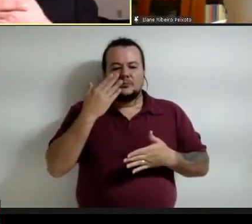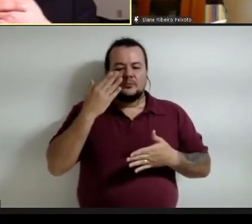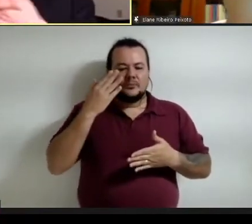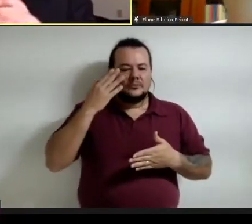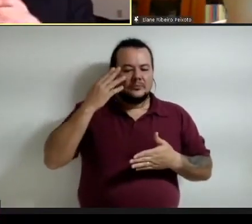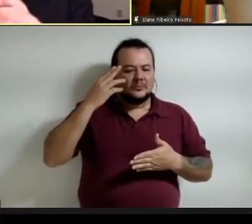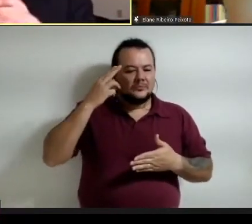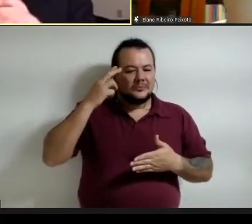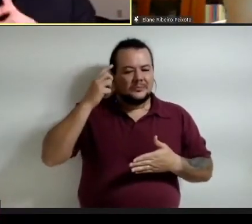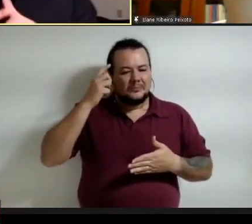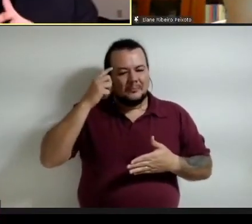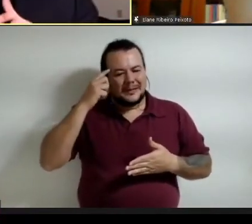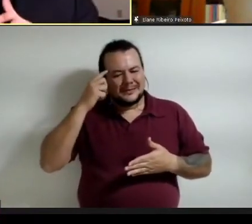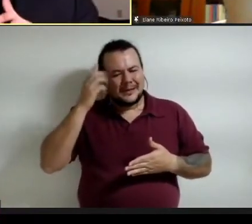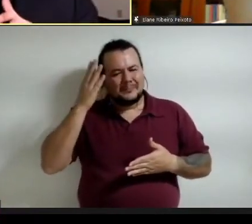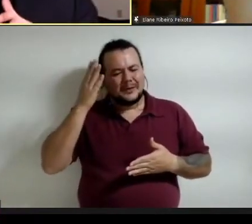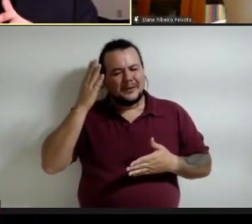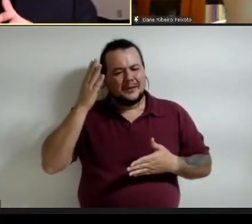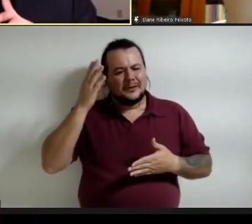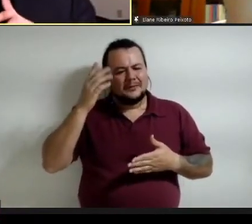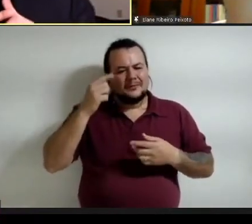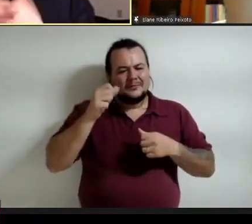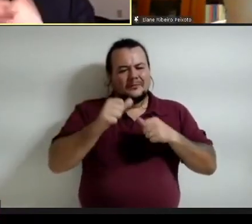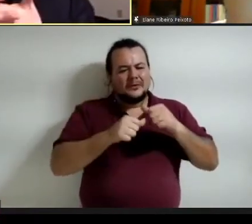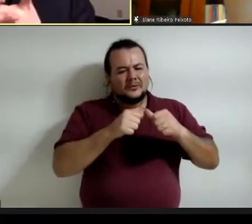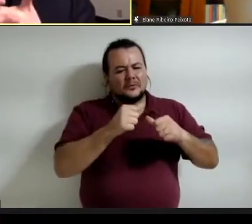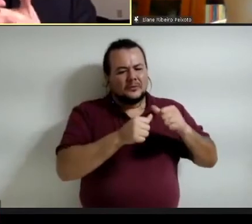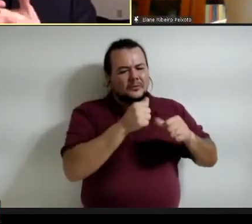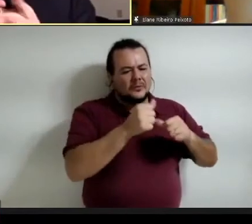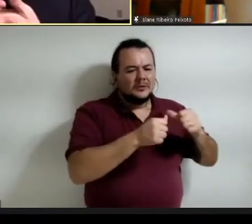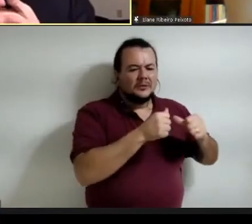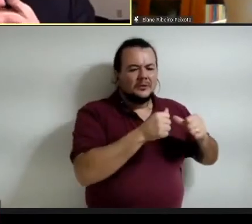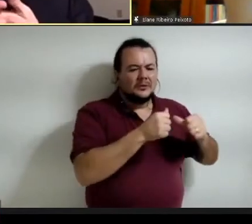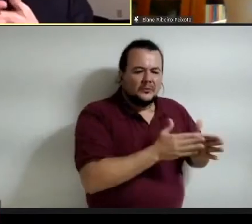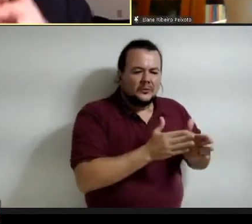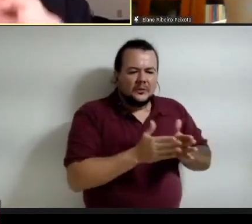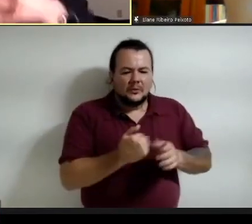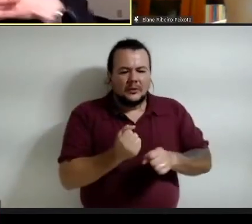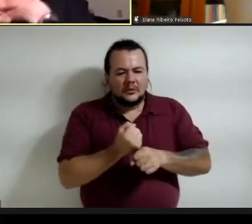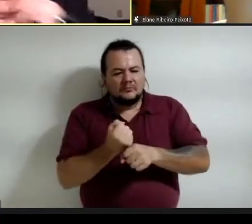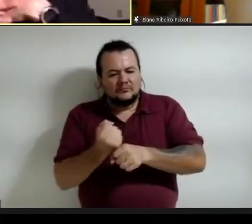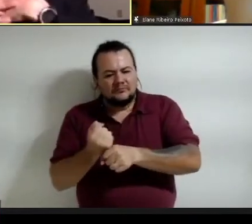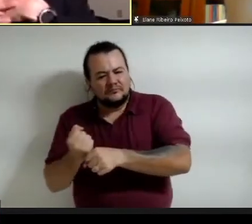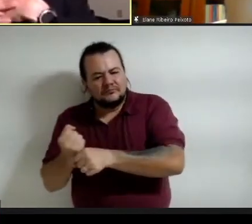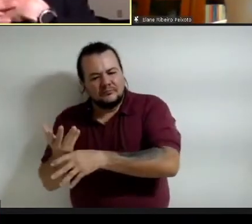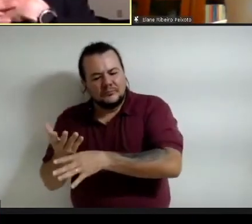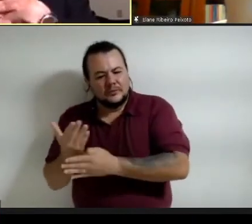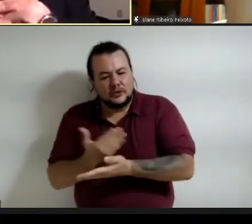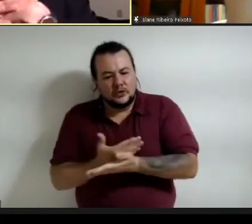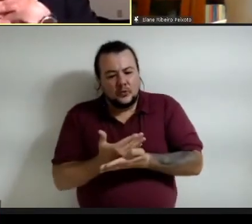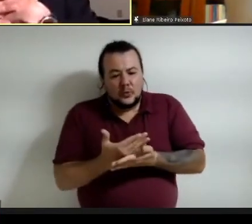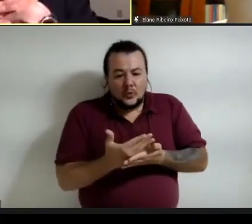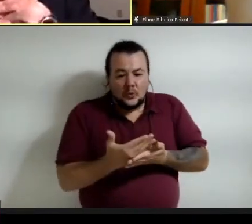anos, né? Se no começo, no começo do século XX tinha essa ideia de um crescimento